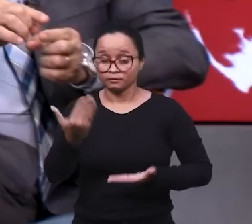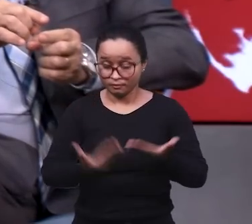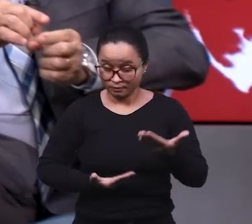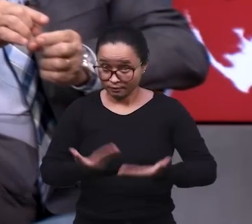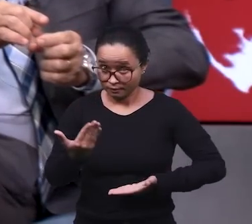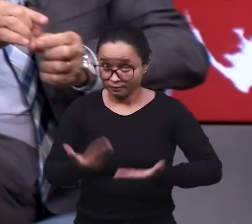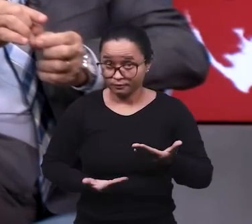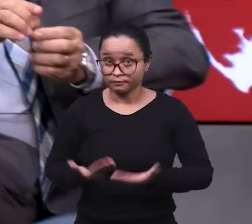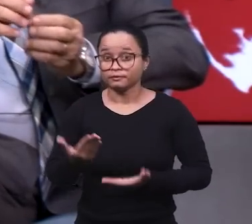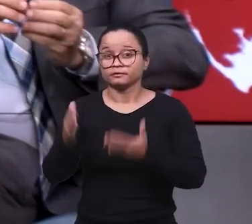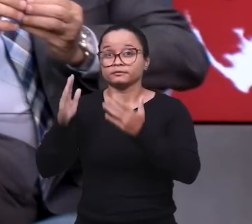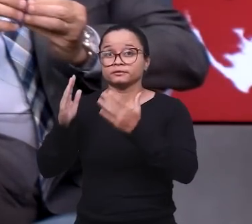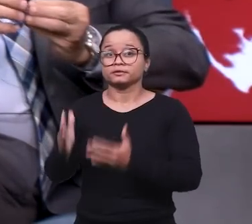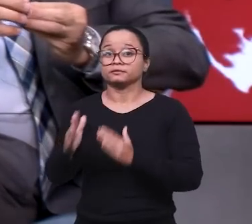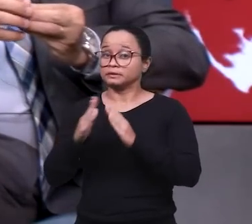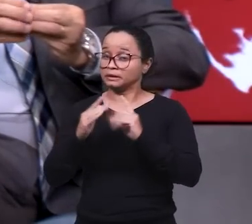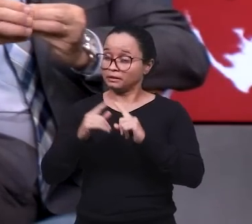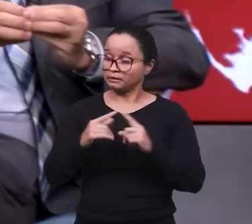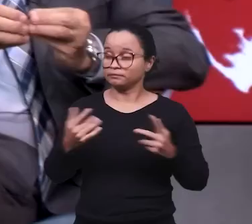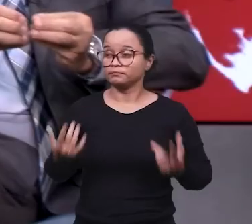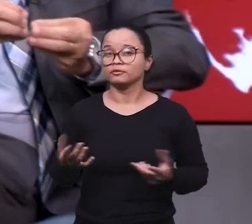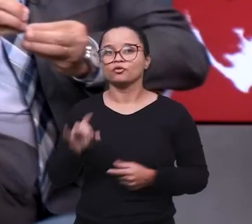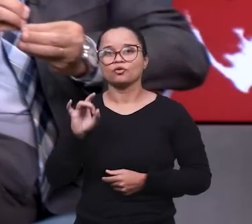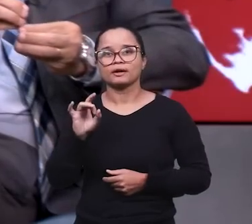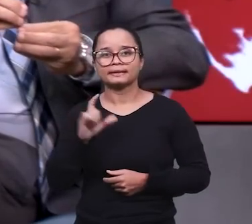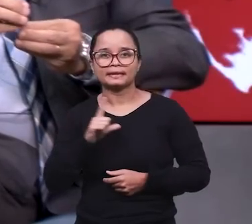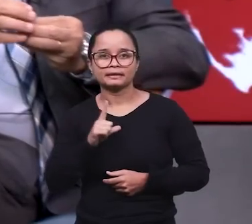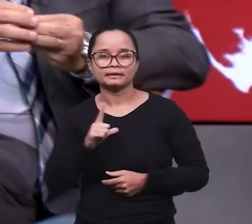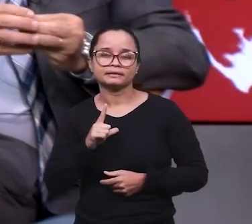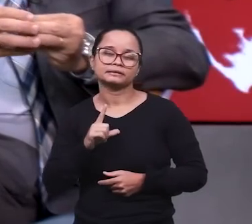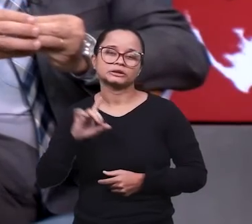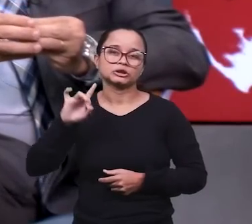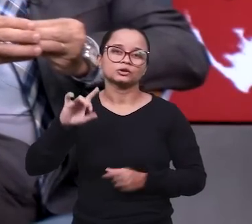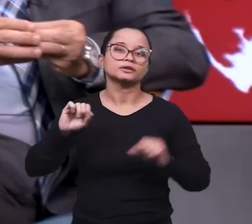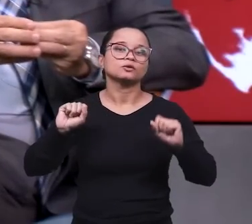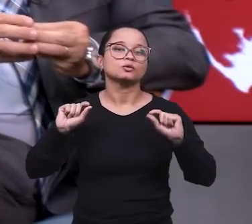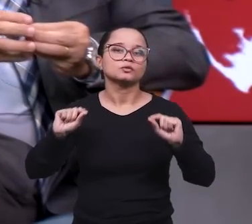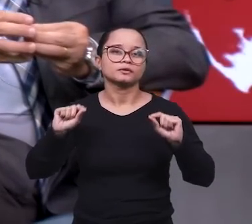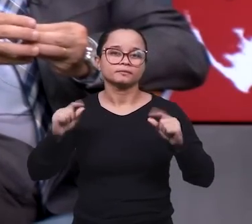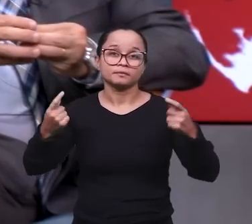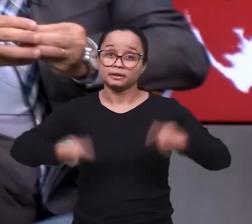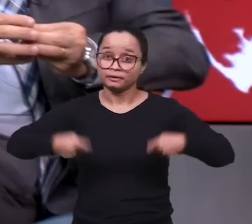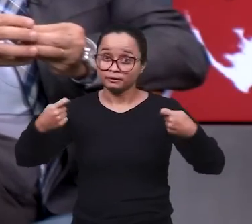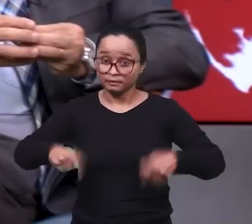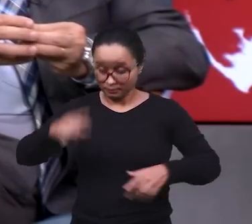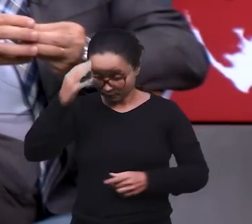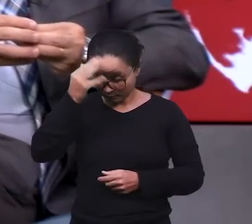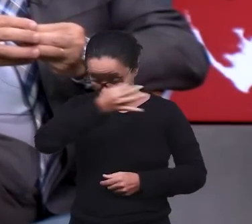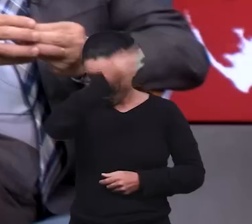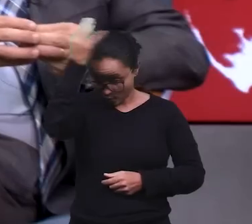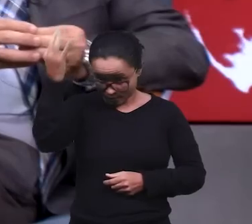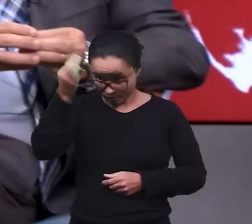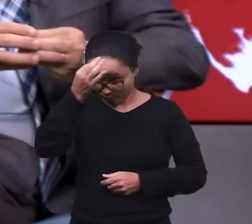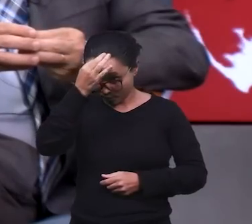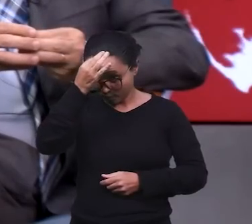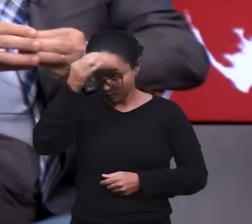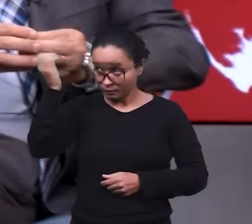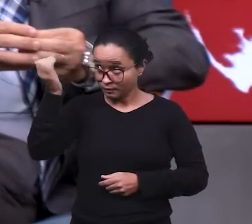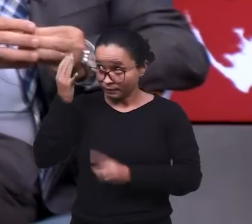da igreja, ele só existe se ele tiver o espírito de